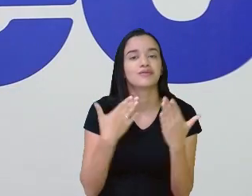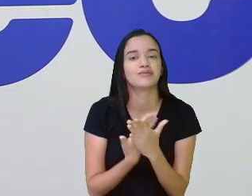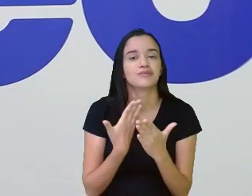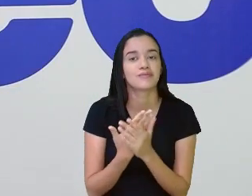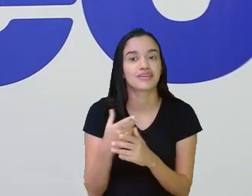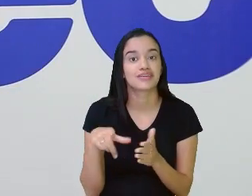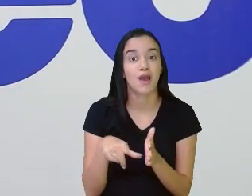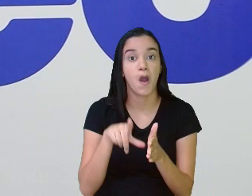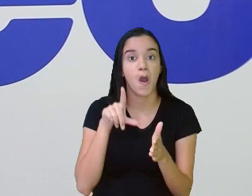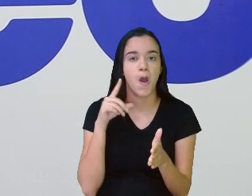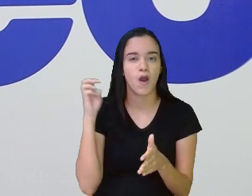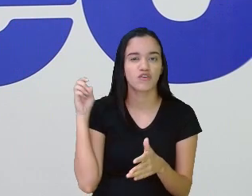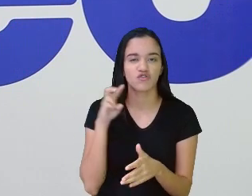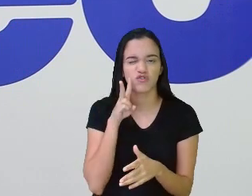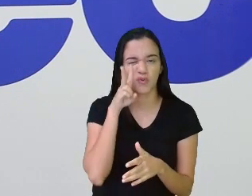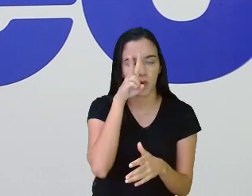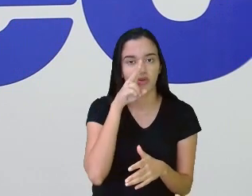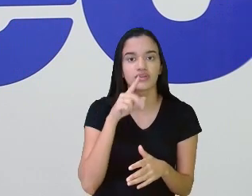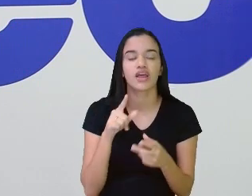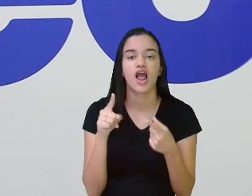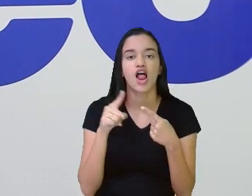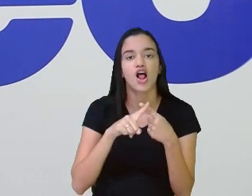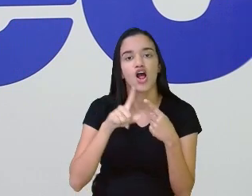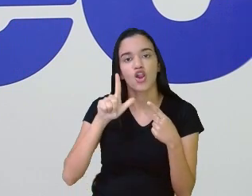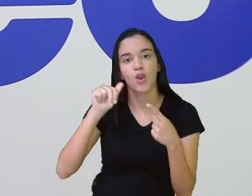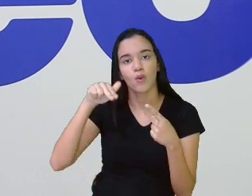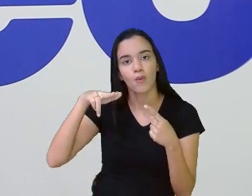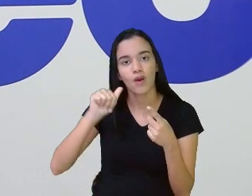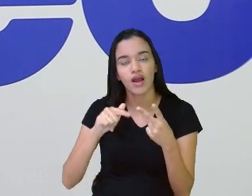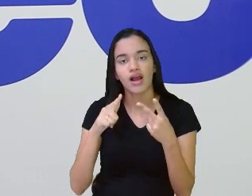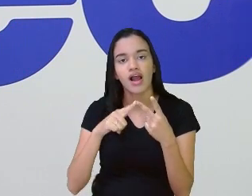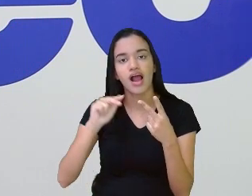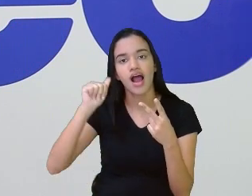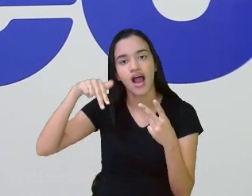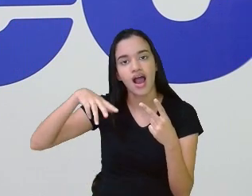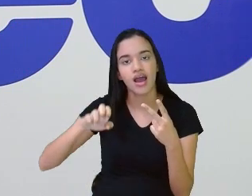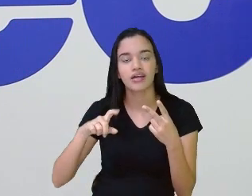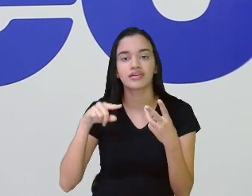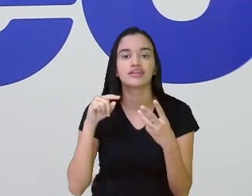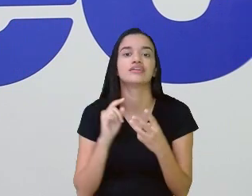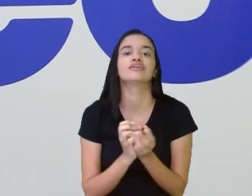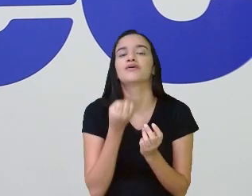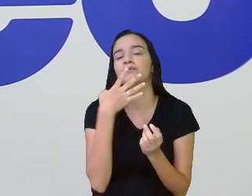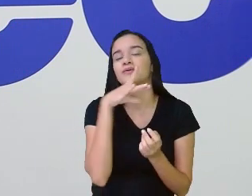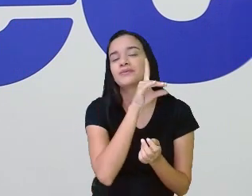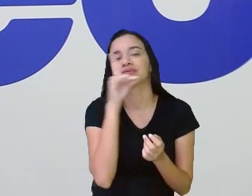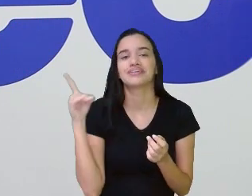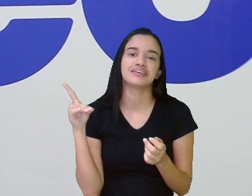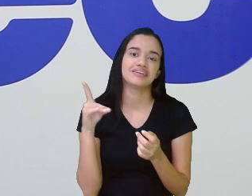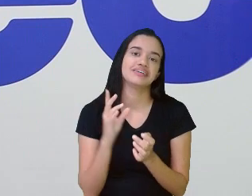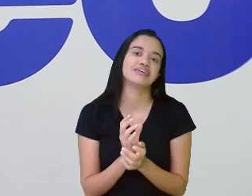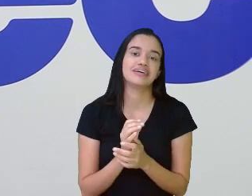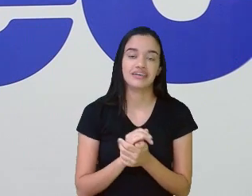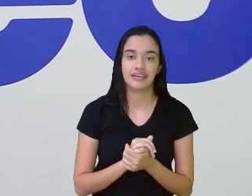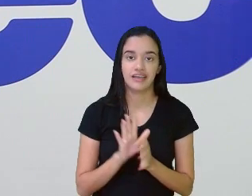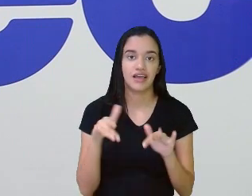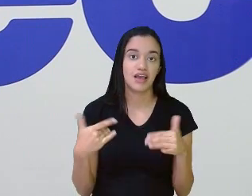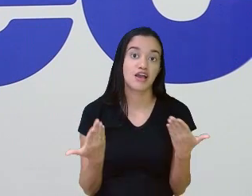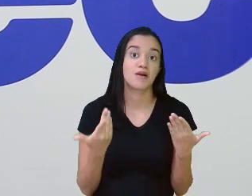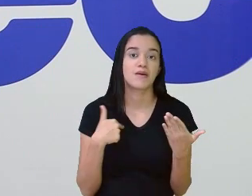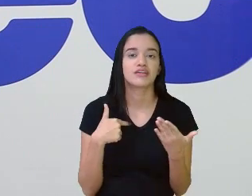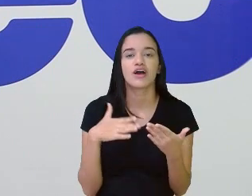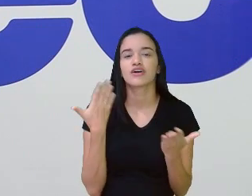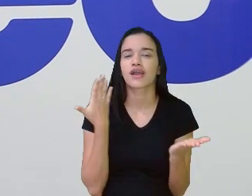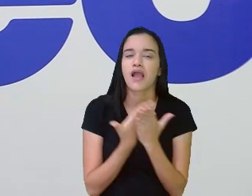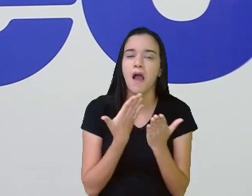forte. Hoje novamente. Luana, Matias Delgado. Anne, todo mundo aqui. Bom dia, tia Kelly. Mas pelo que eu estou vendo, a aula vai ser